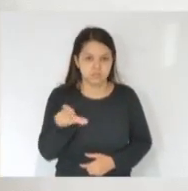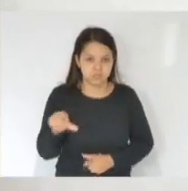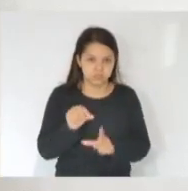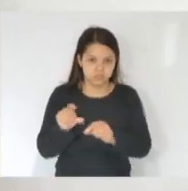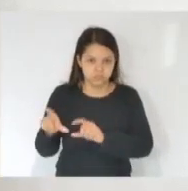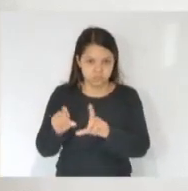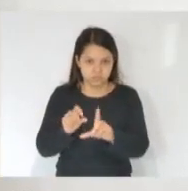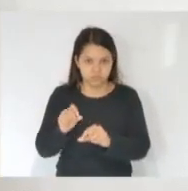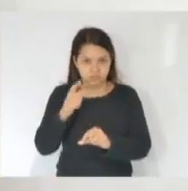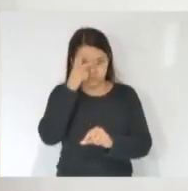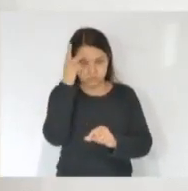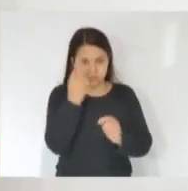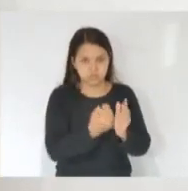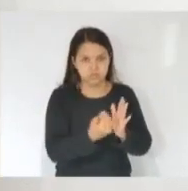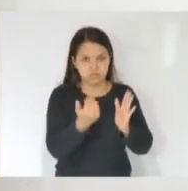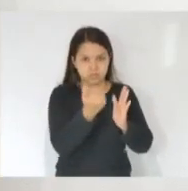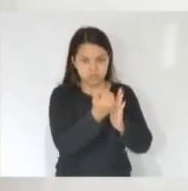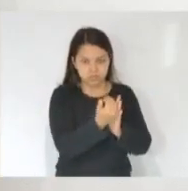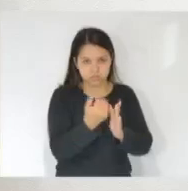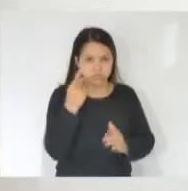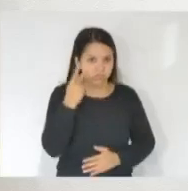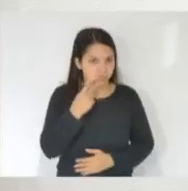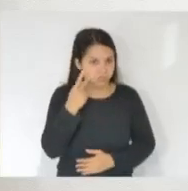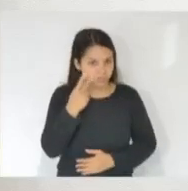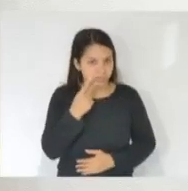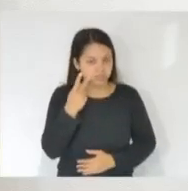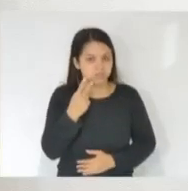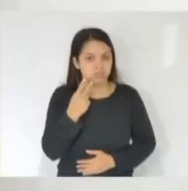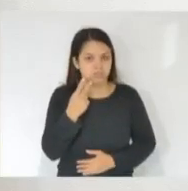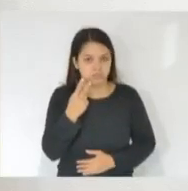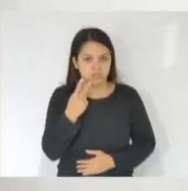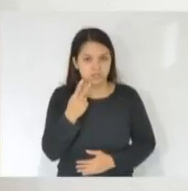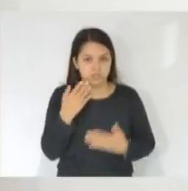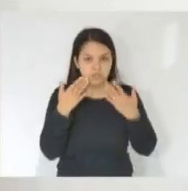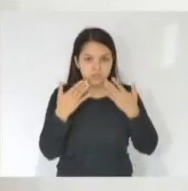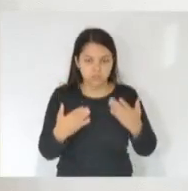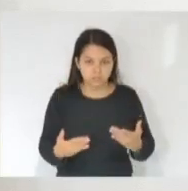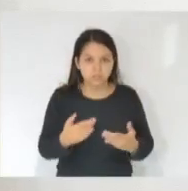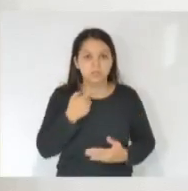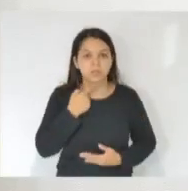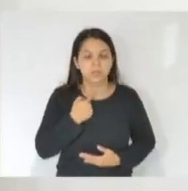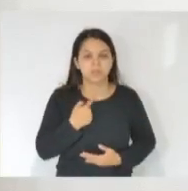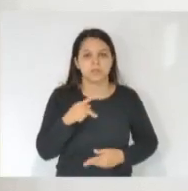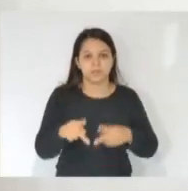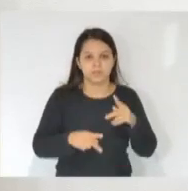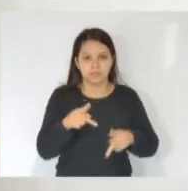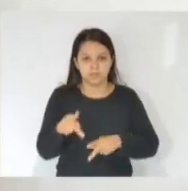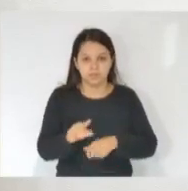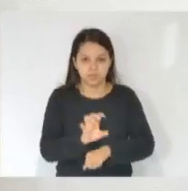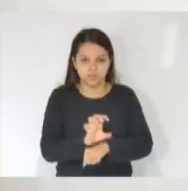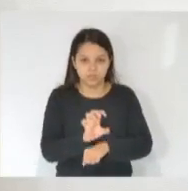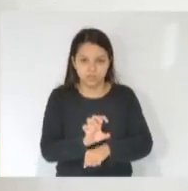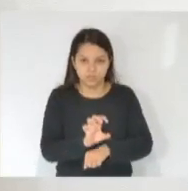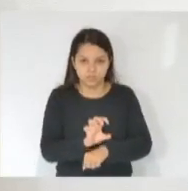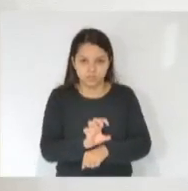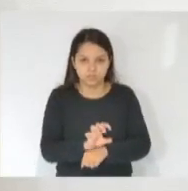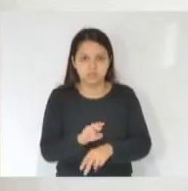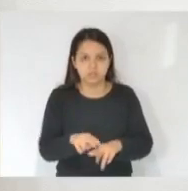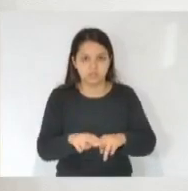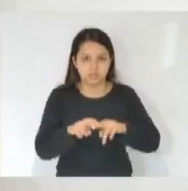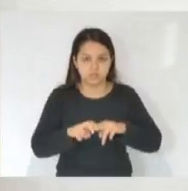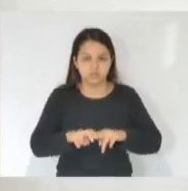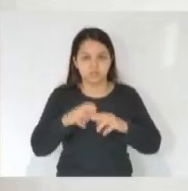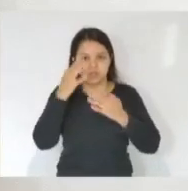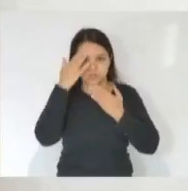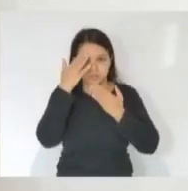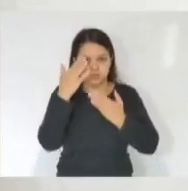mas está no Parlamento toda a vontade popular do Estado, por isso a gratidão de estar